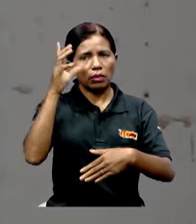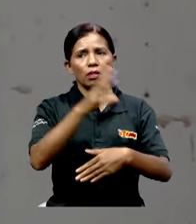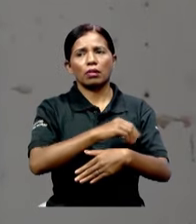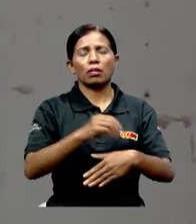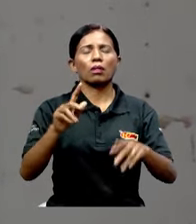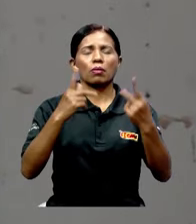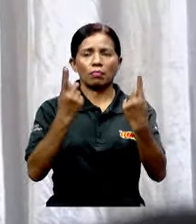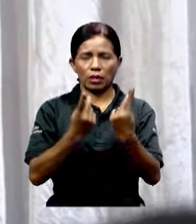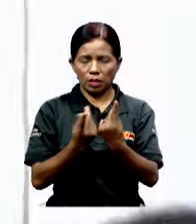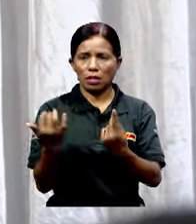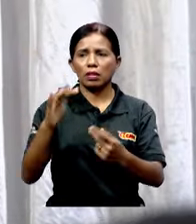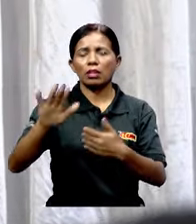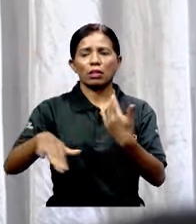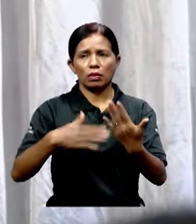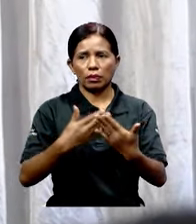empresário.